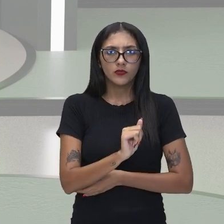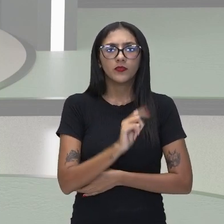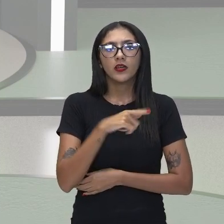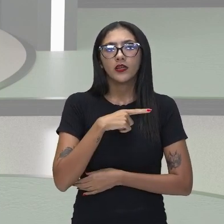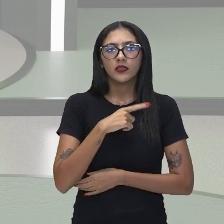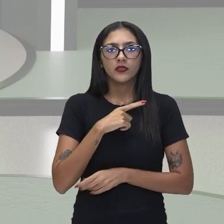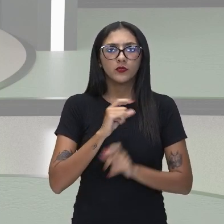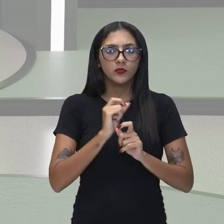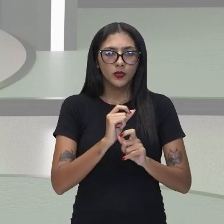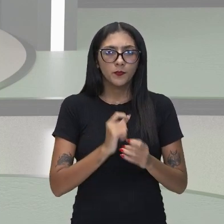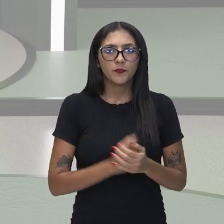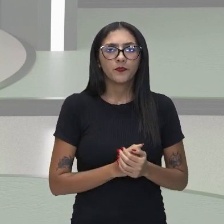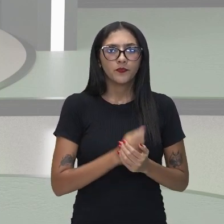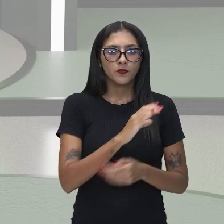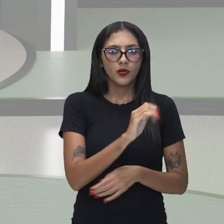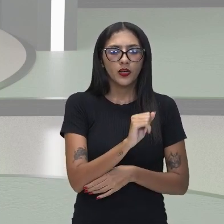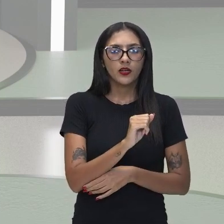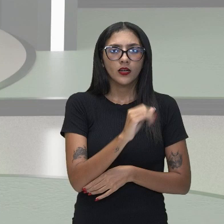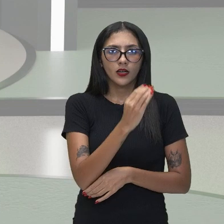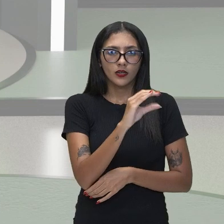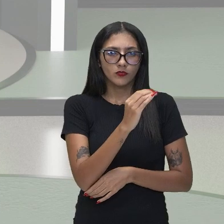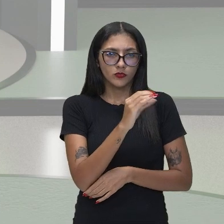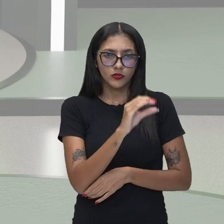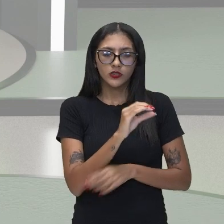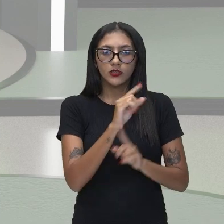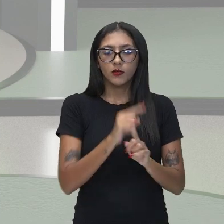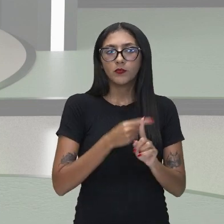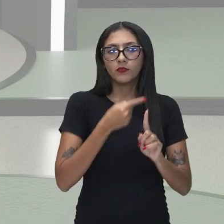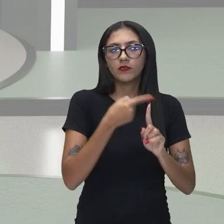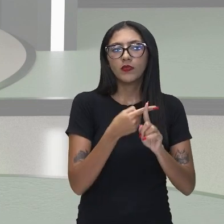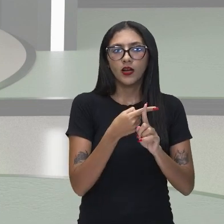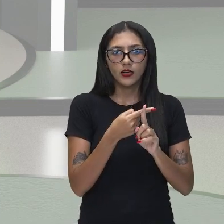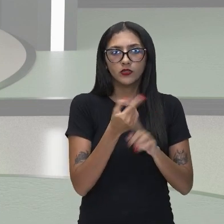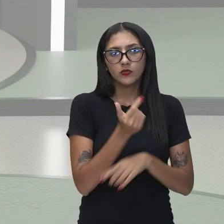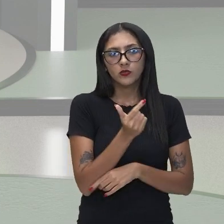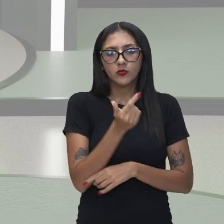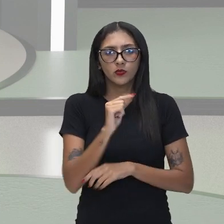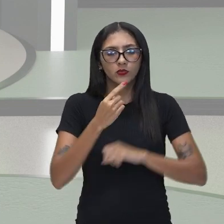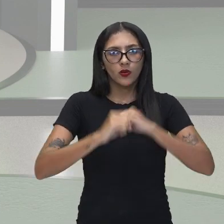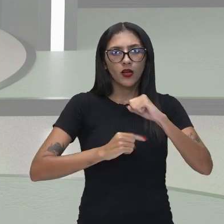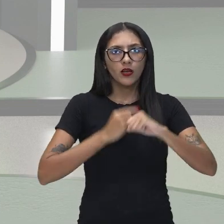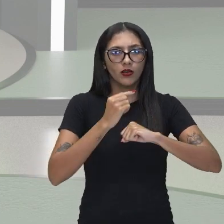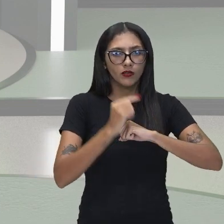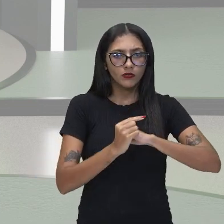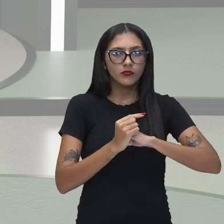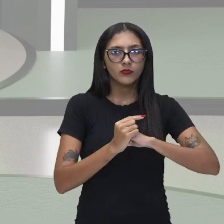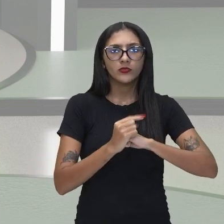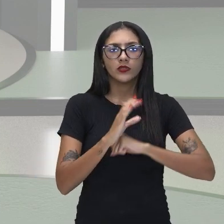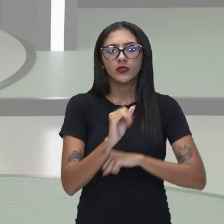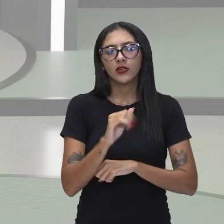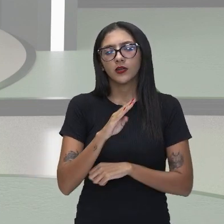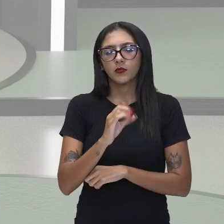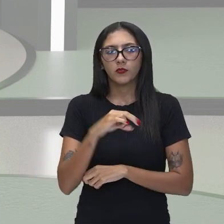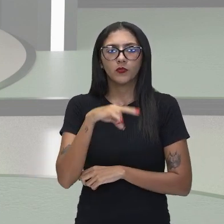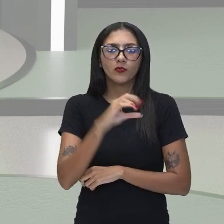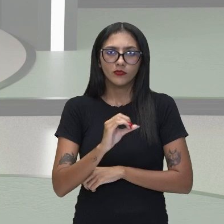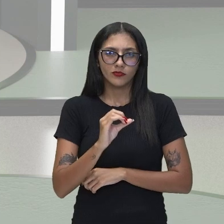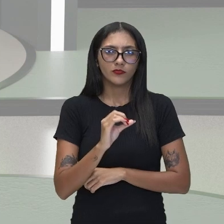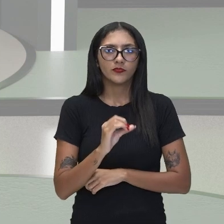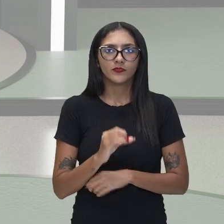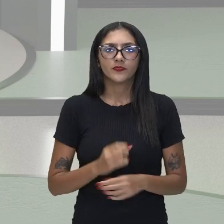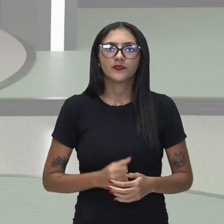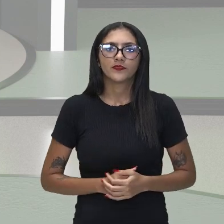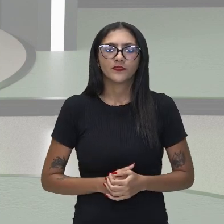da carbonila entre os átomos de carbono. Então, para ser cetona, tem a carbonila entre átomos de